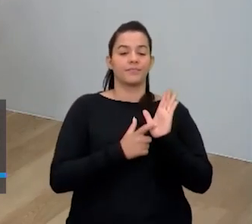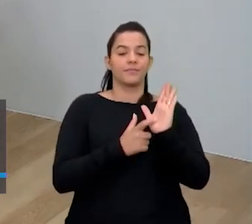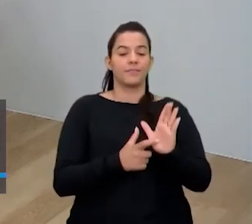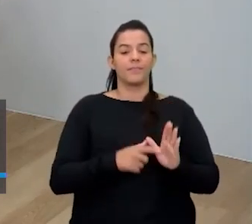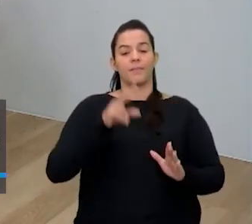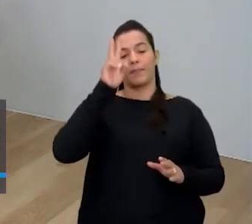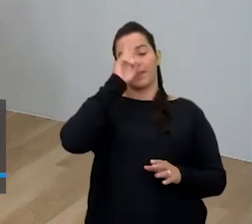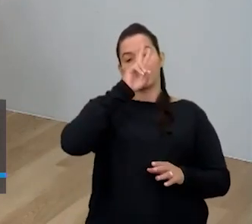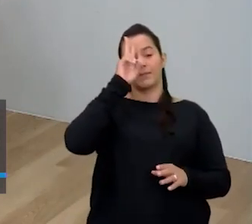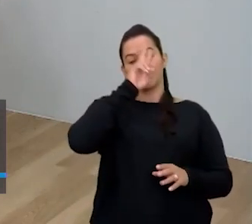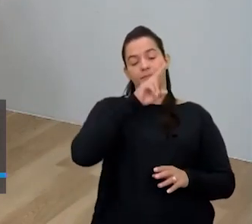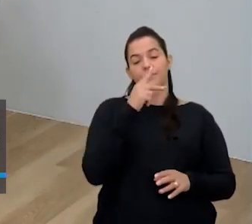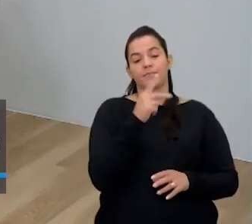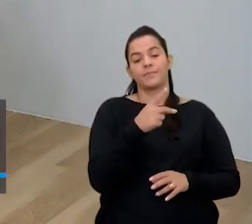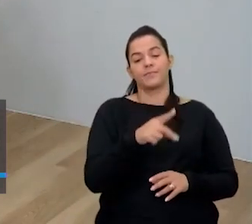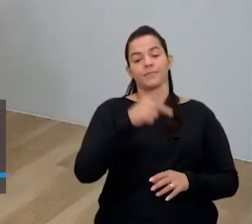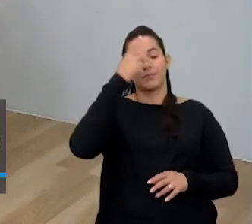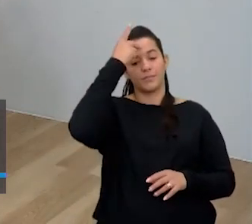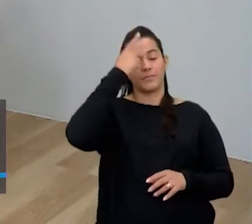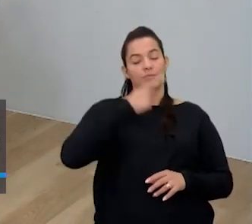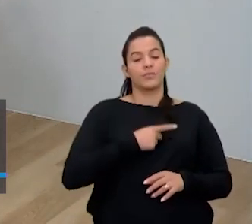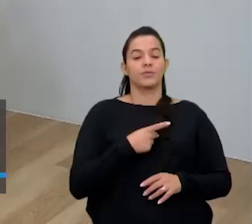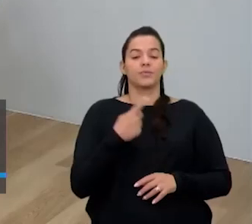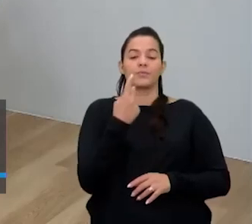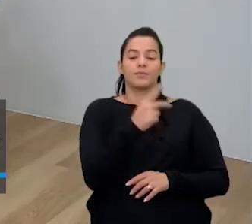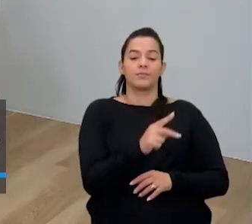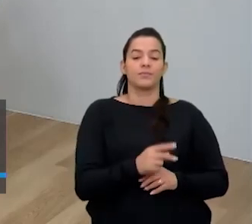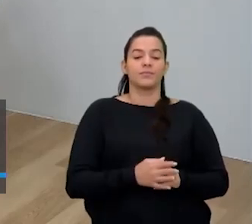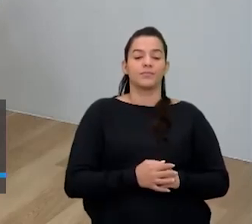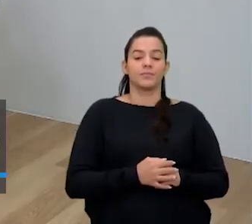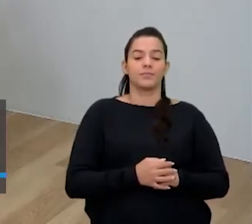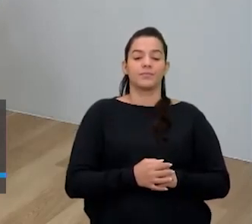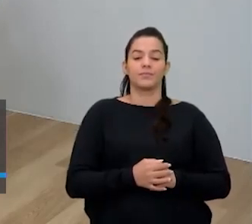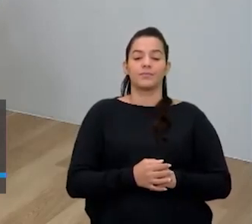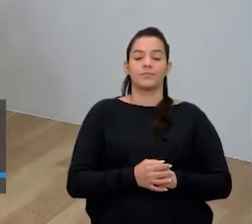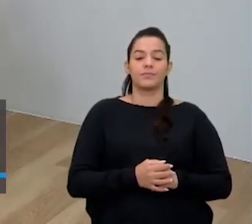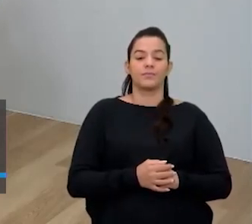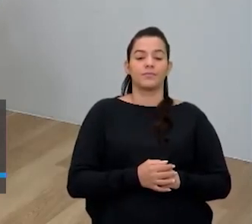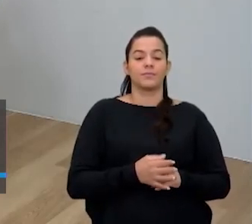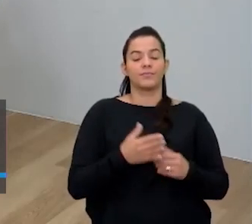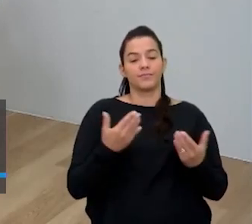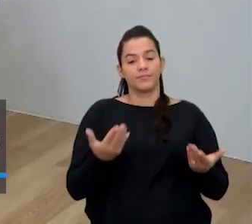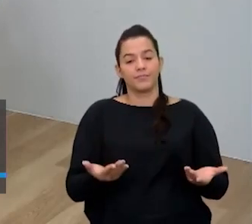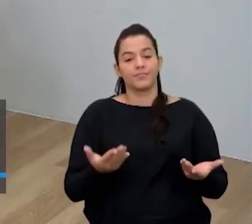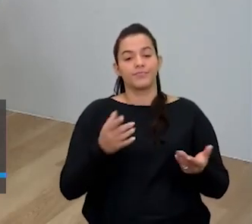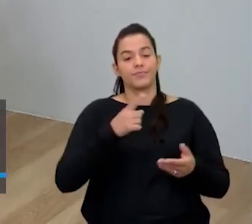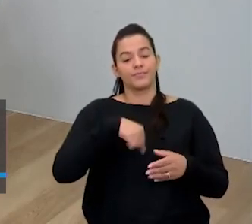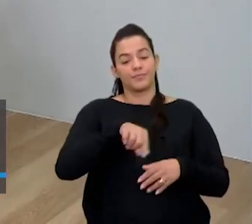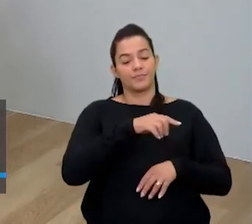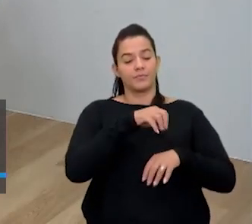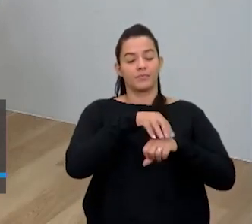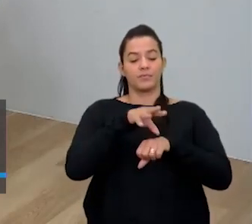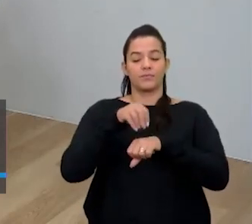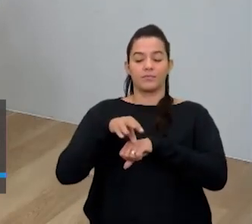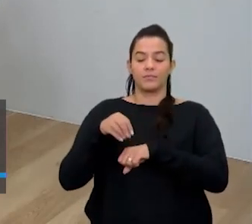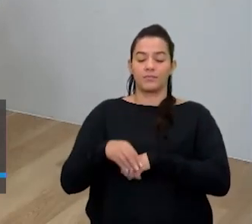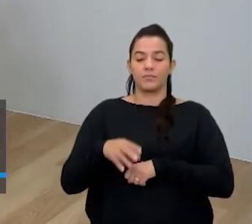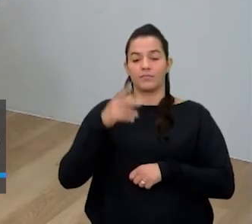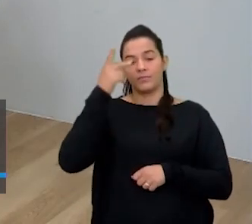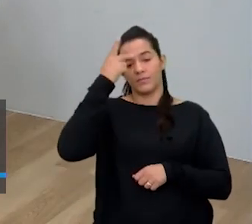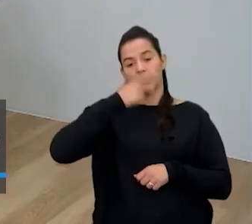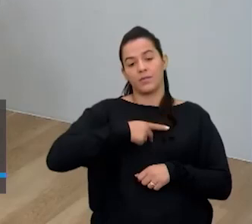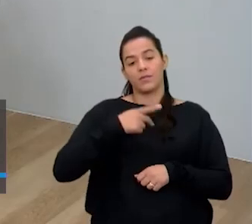pela história pessoal dele. E é claro, evidentemente a gente vai falar de questões pessoais, a gente, por